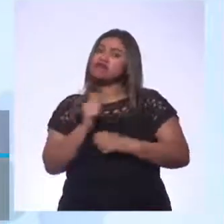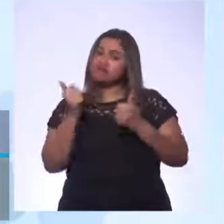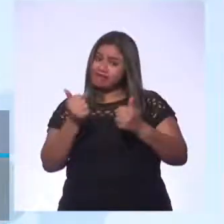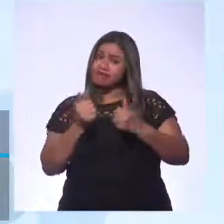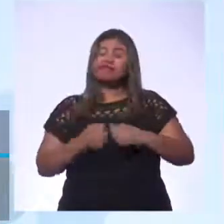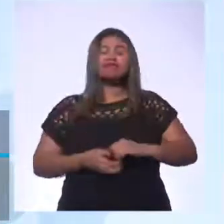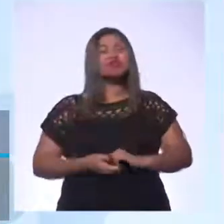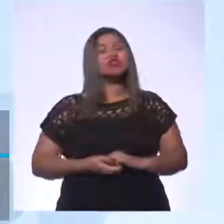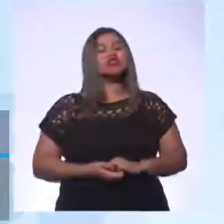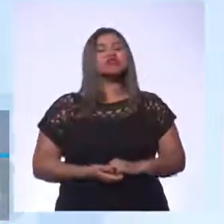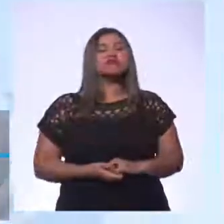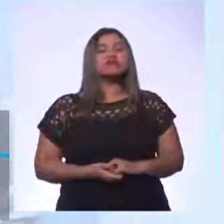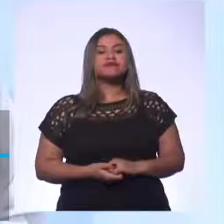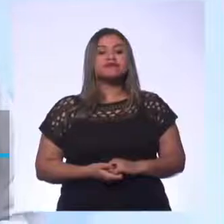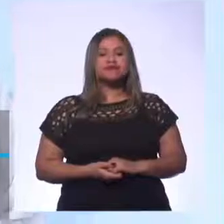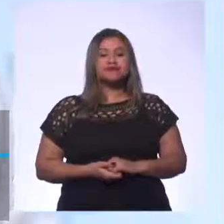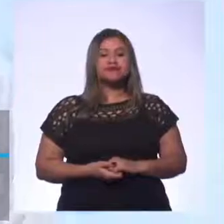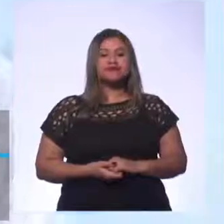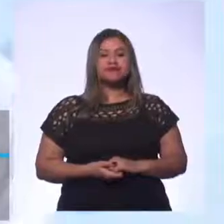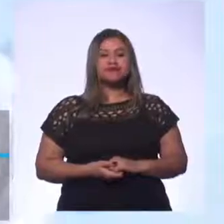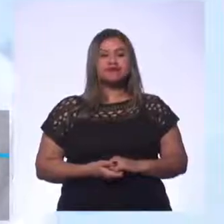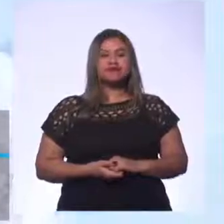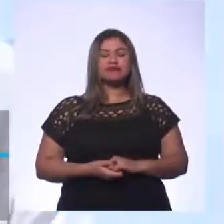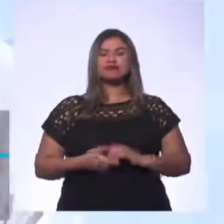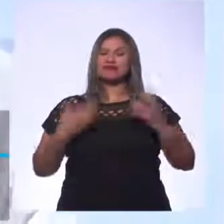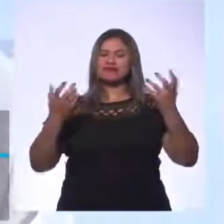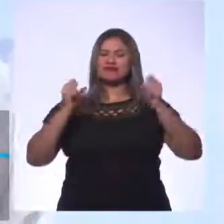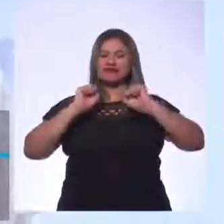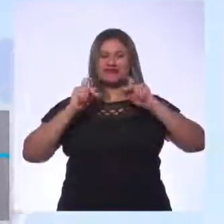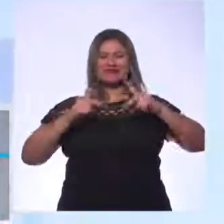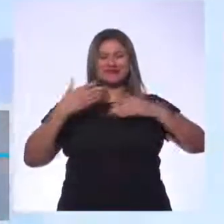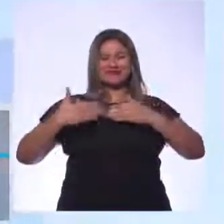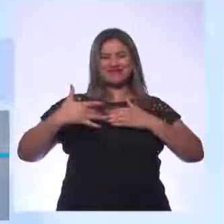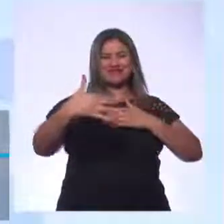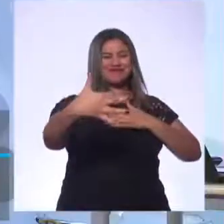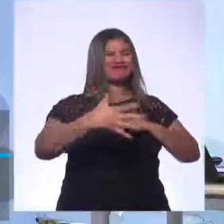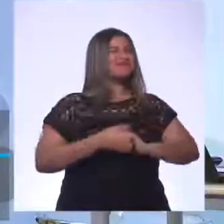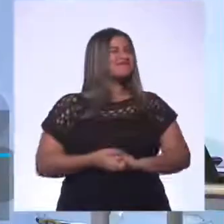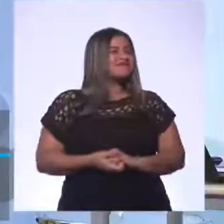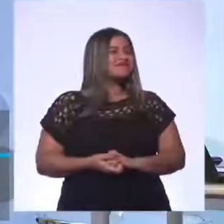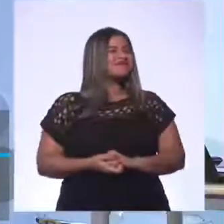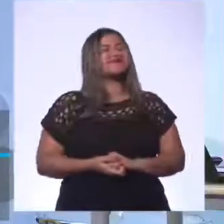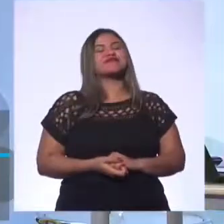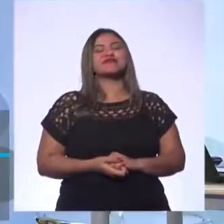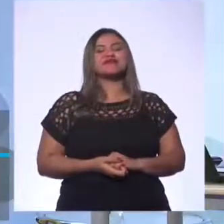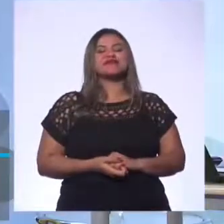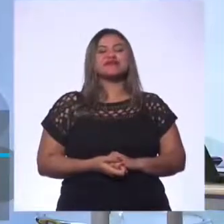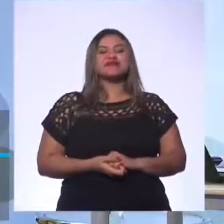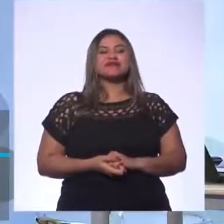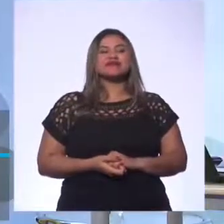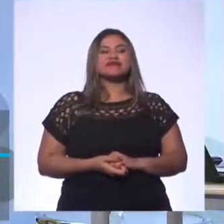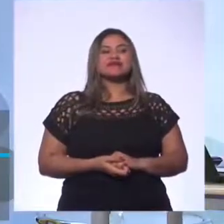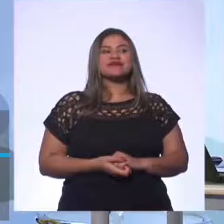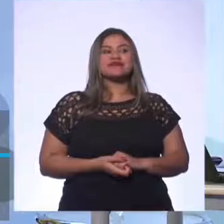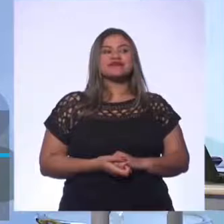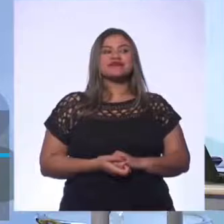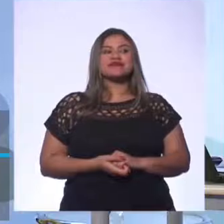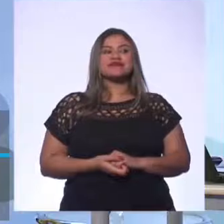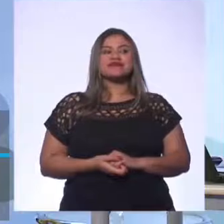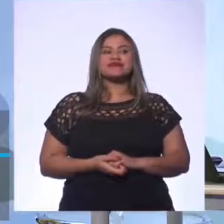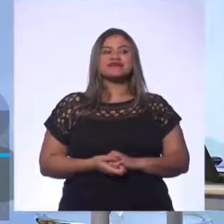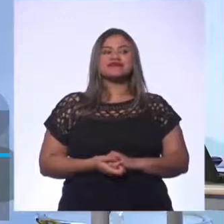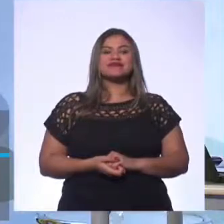Né? Muito bem, posso sistematizar esta aula? Sim. Então vamos